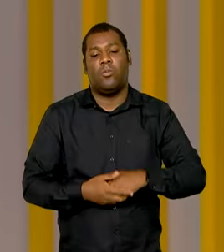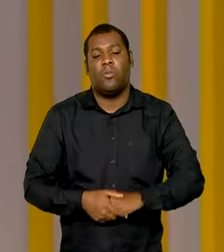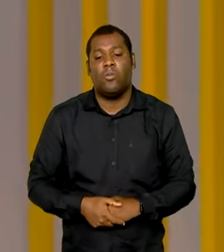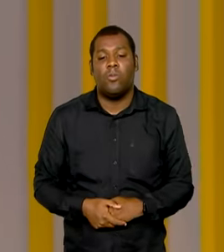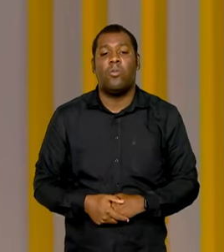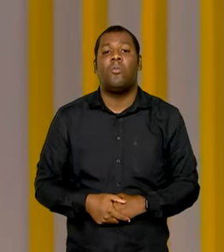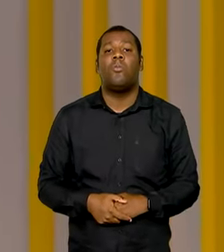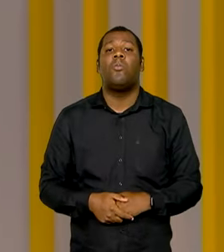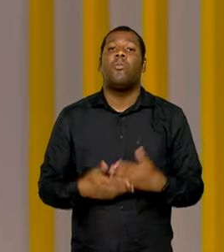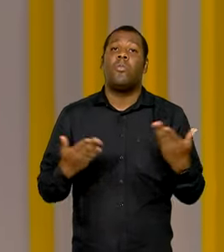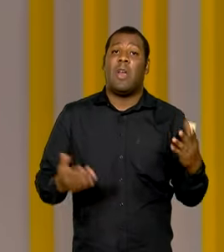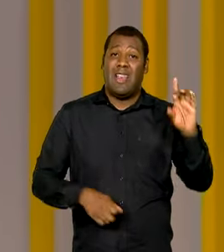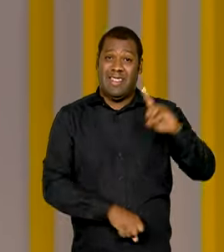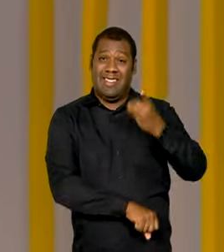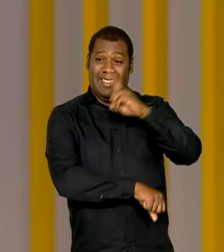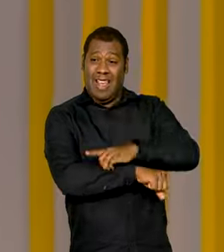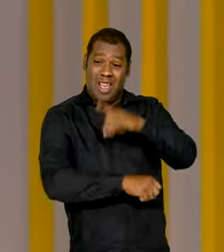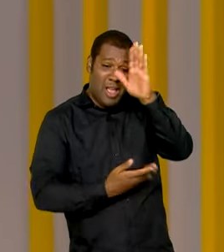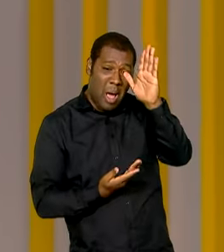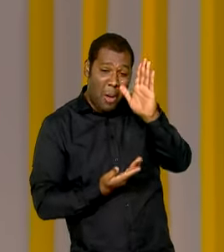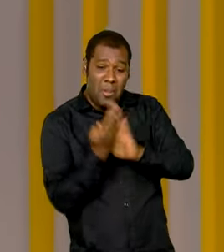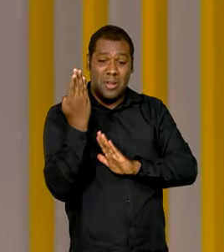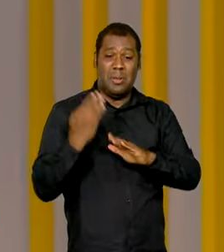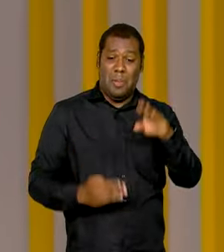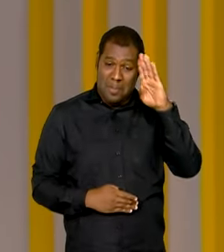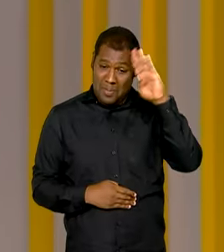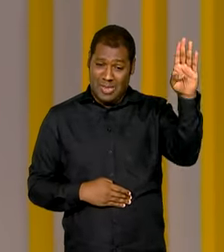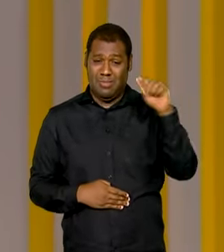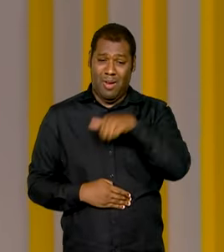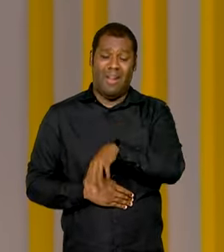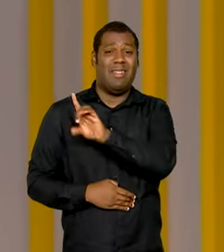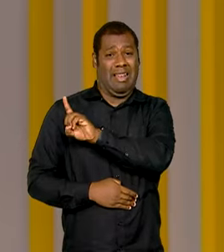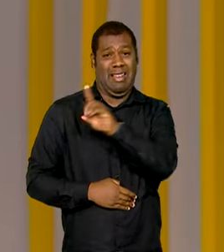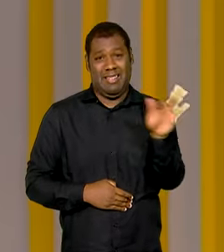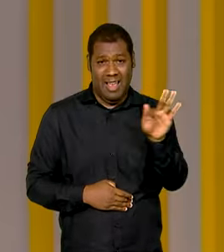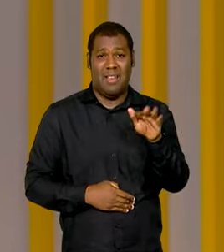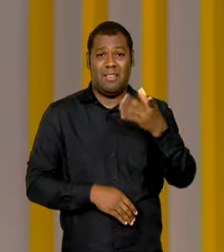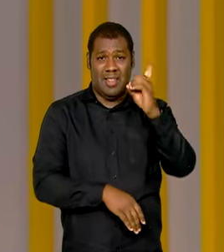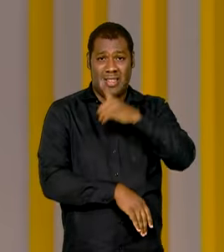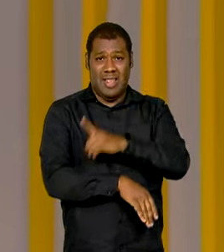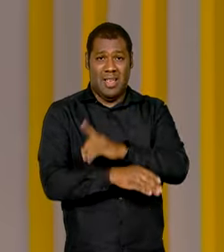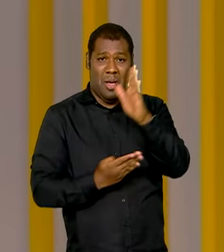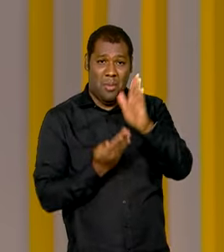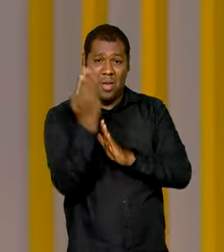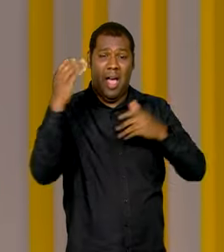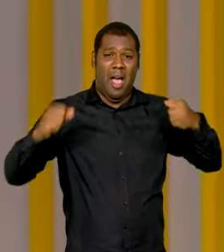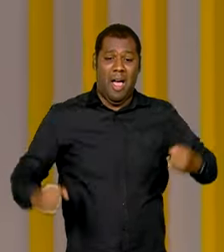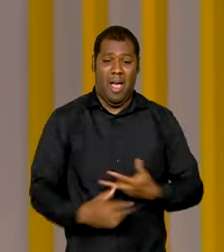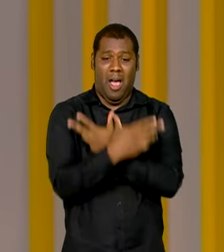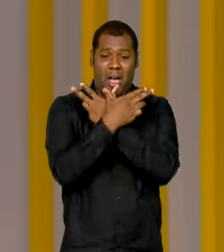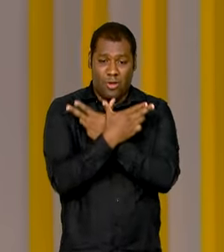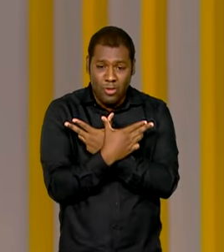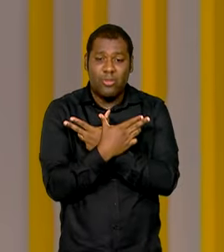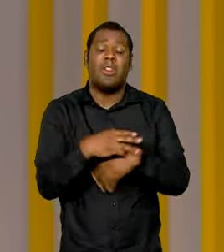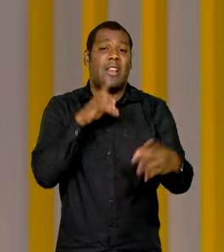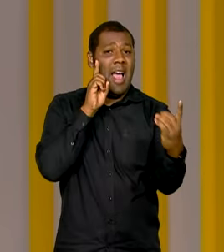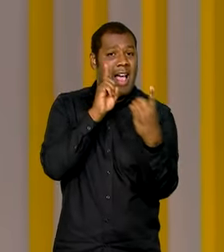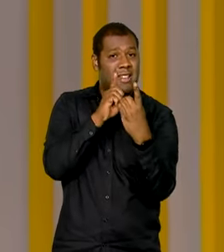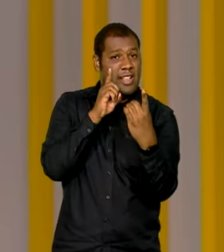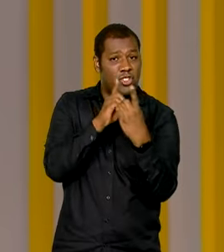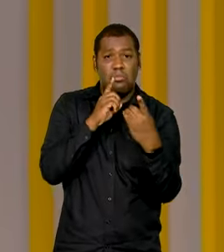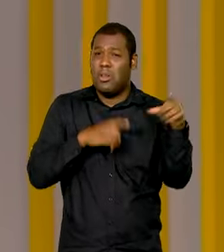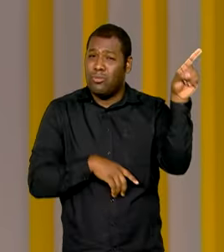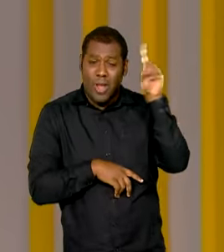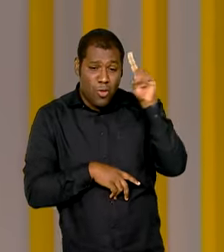E com a alta nos casos de dengue, especialmente no Distrito Federal, a Força Aérea Brasileira mantém atendimento